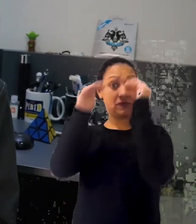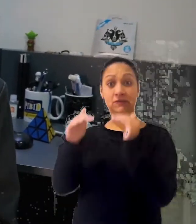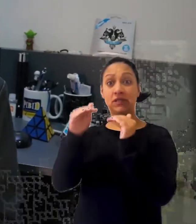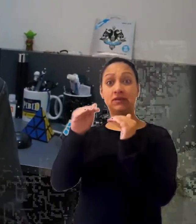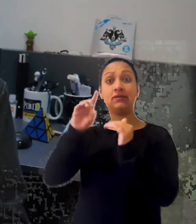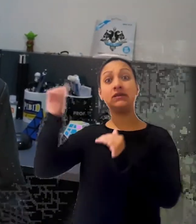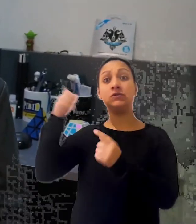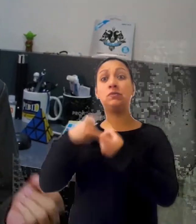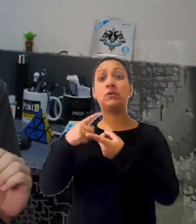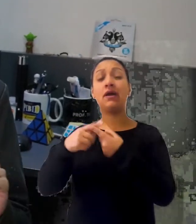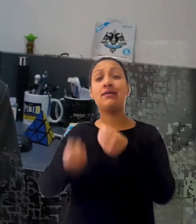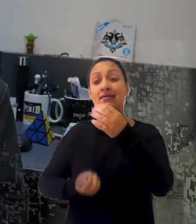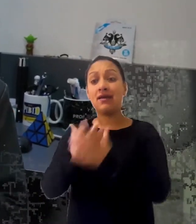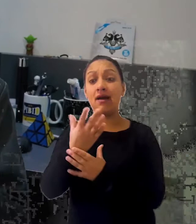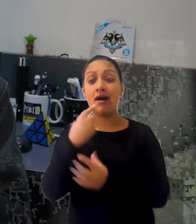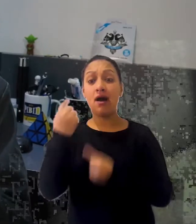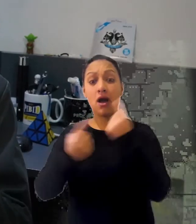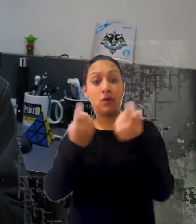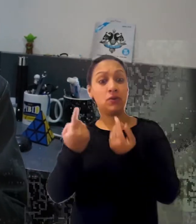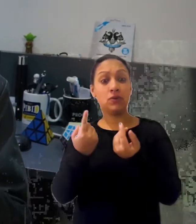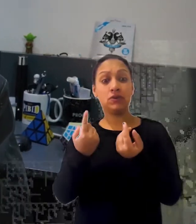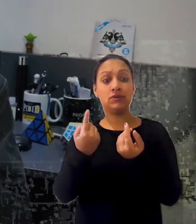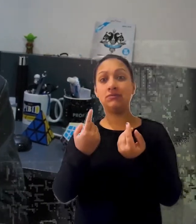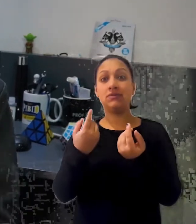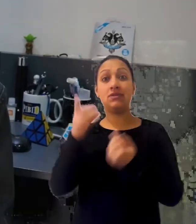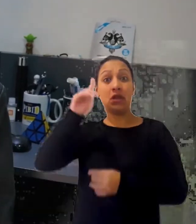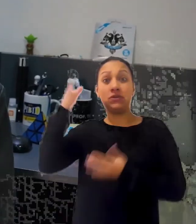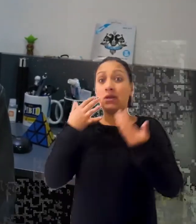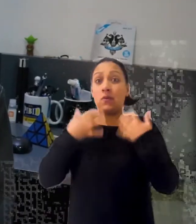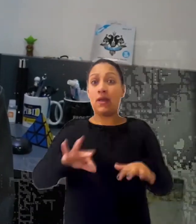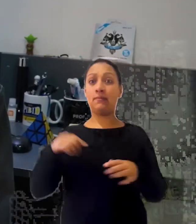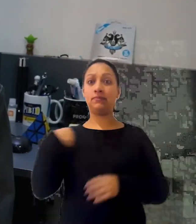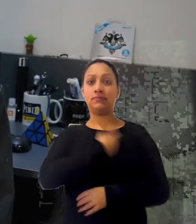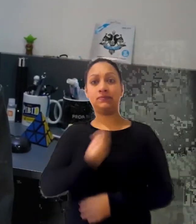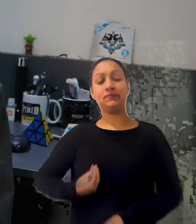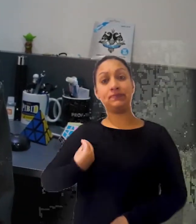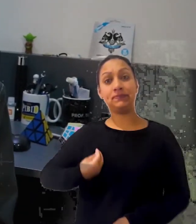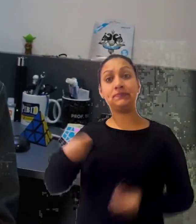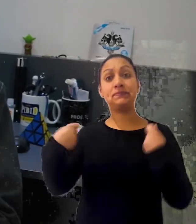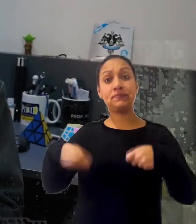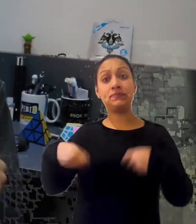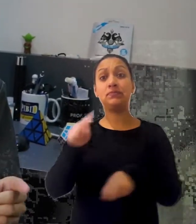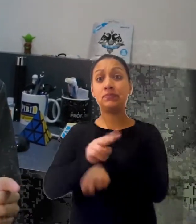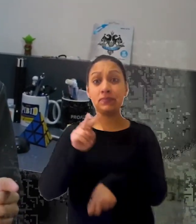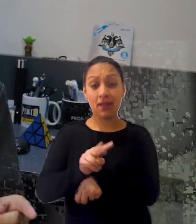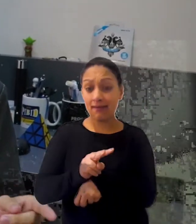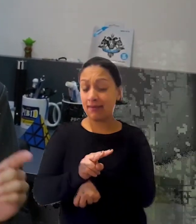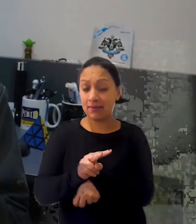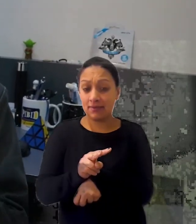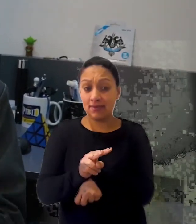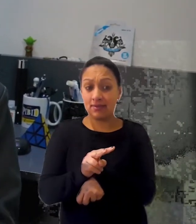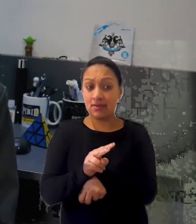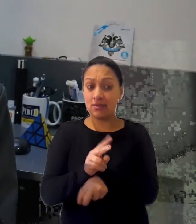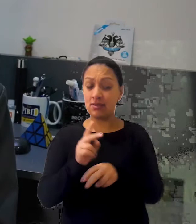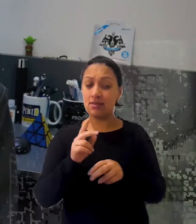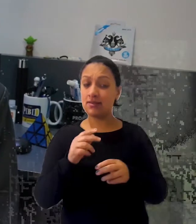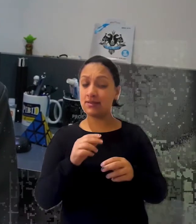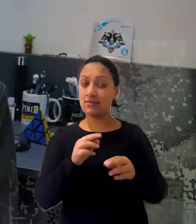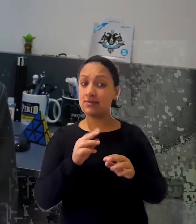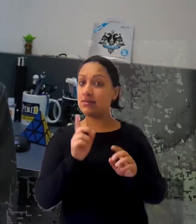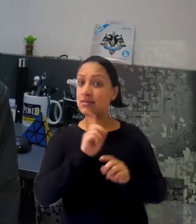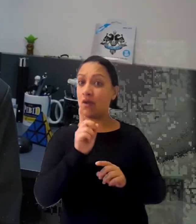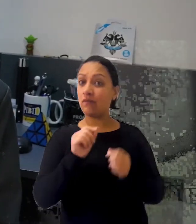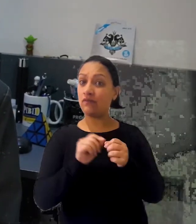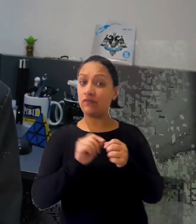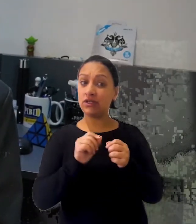nós, que queremos criar algo que não é que Deus quer para nós. Então devemos ter cuidado e não cometer esse erro que